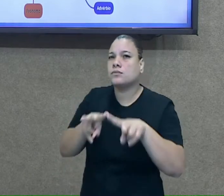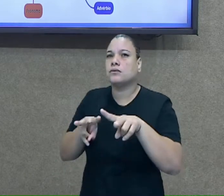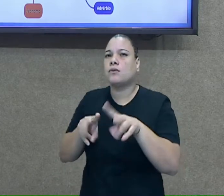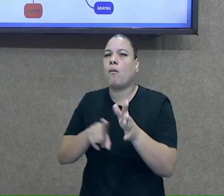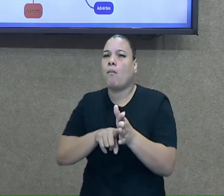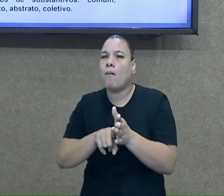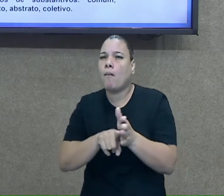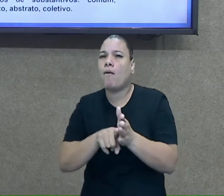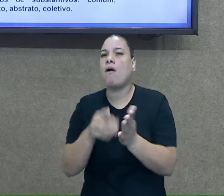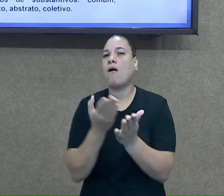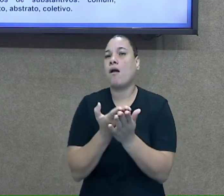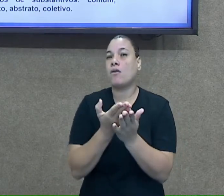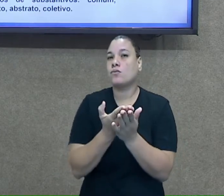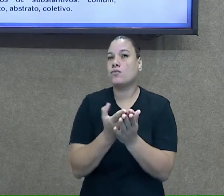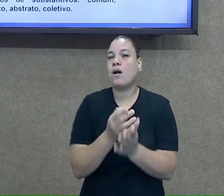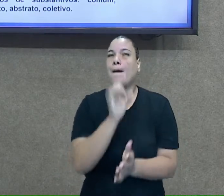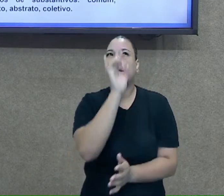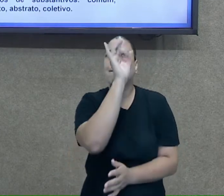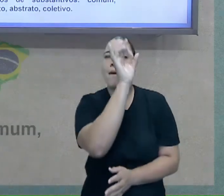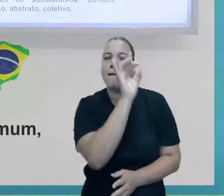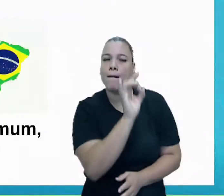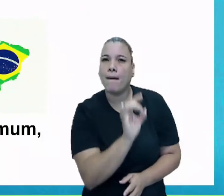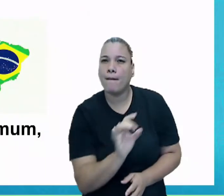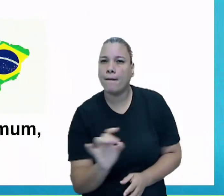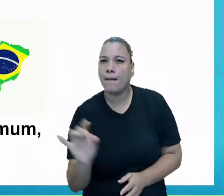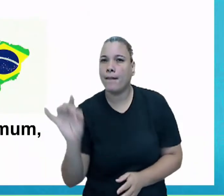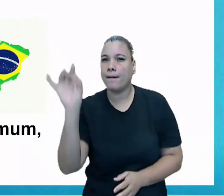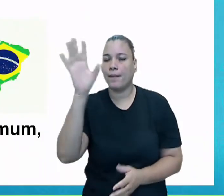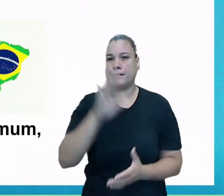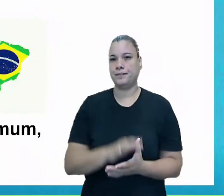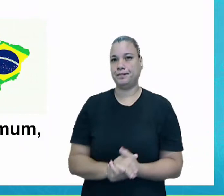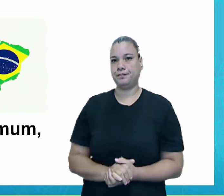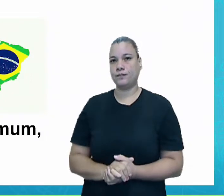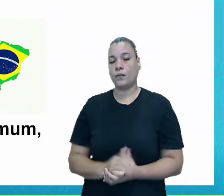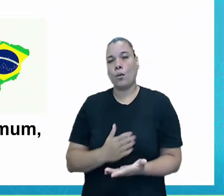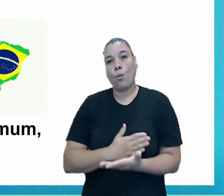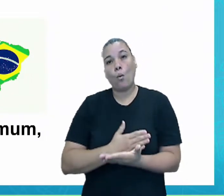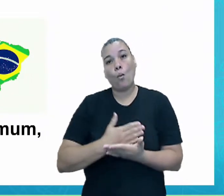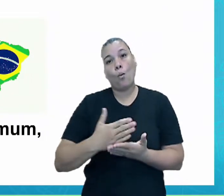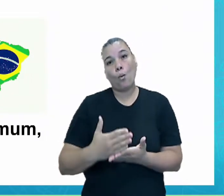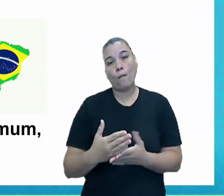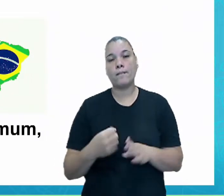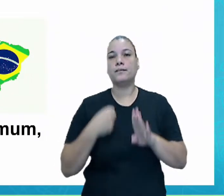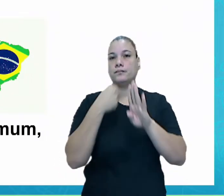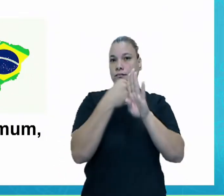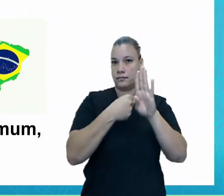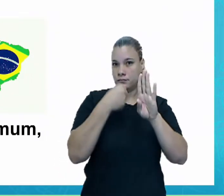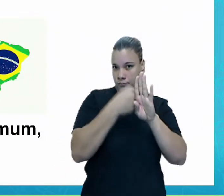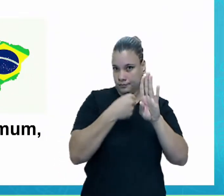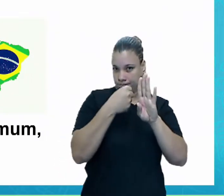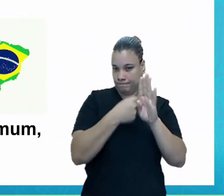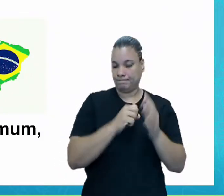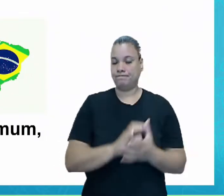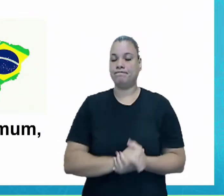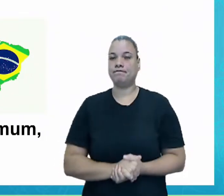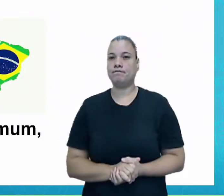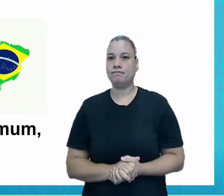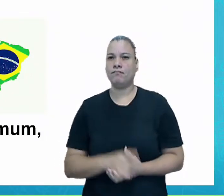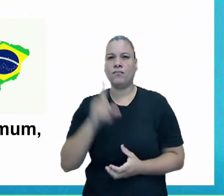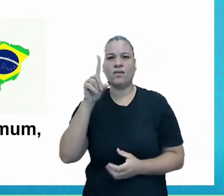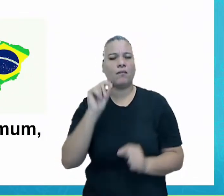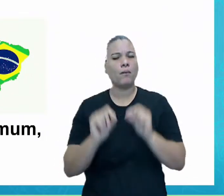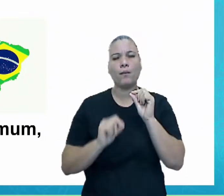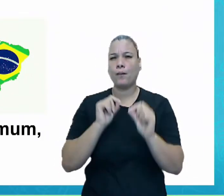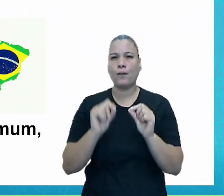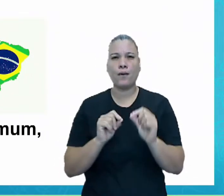aqui. O substantivo, para iniciar. Então, o substantivo é aquela palavra que nomeia os seres